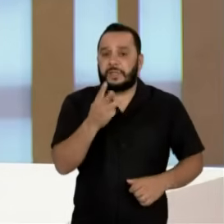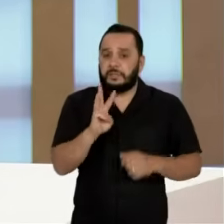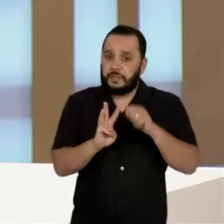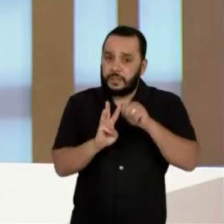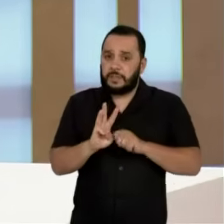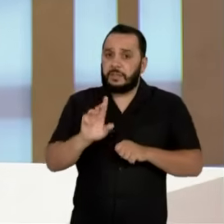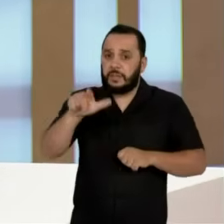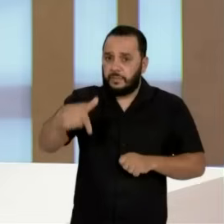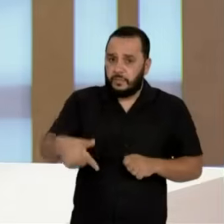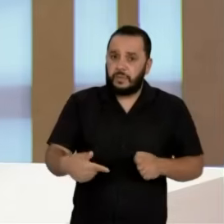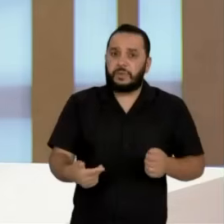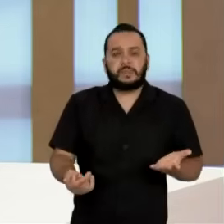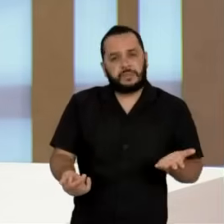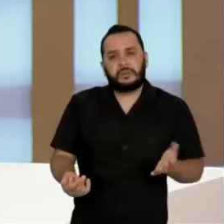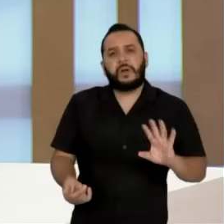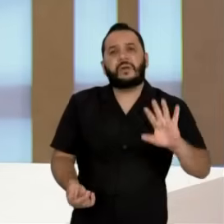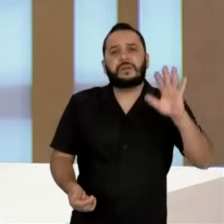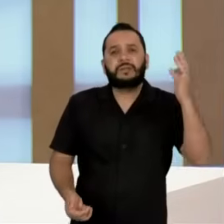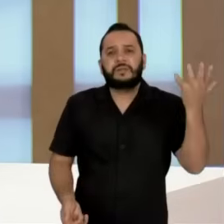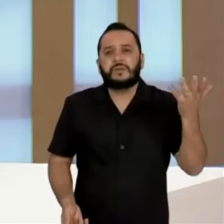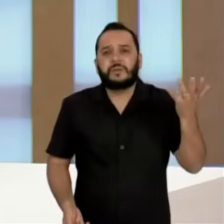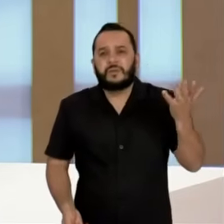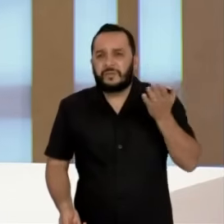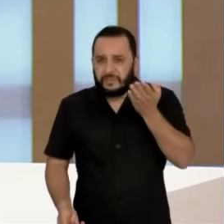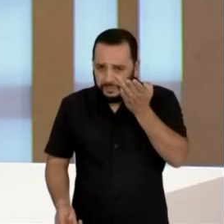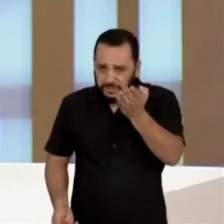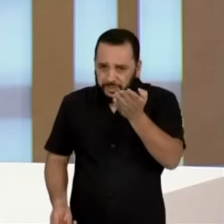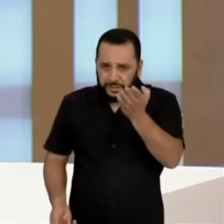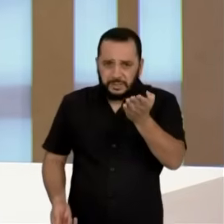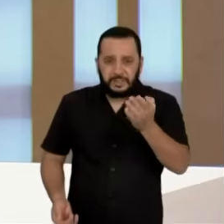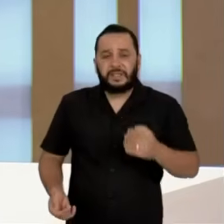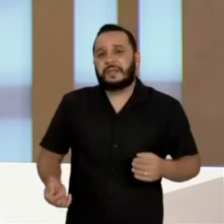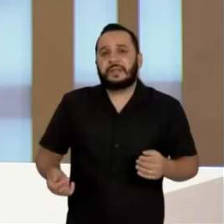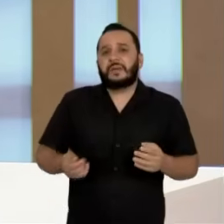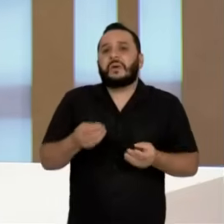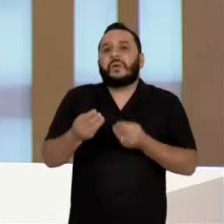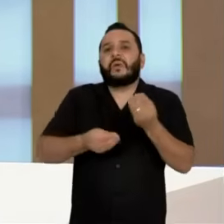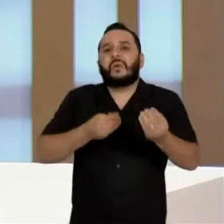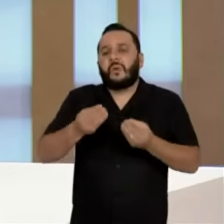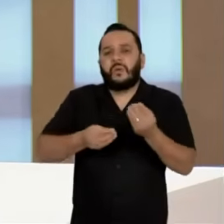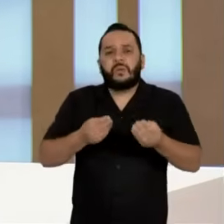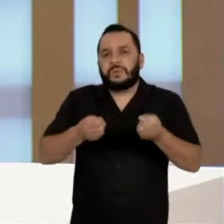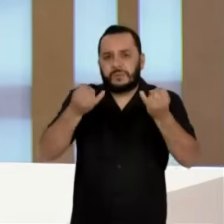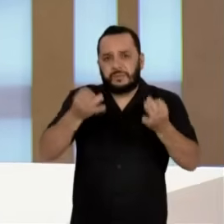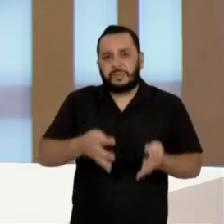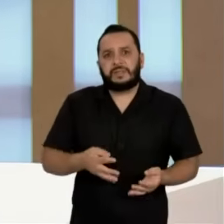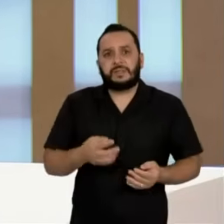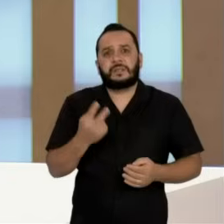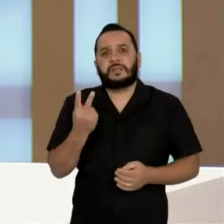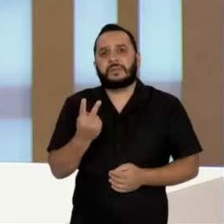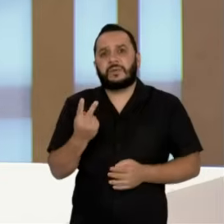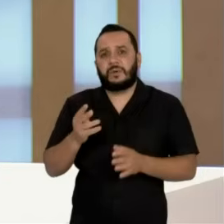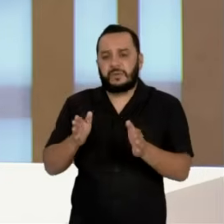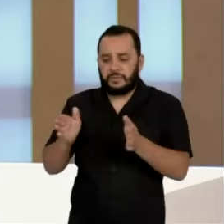outra situação. O que aconteceu? Como é que você, que estava naquela região, não viu? O que explica esses dois momentos,